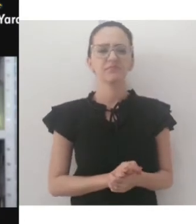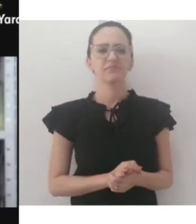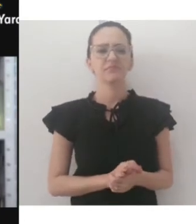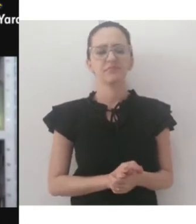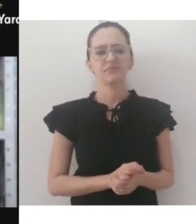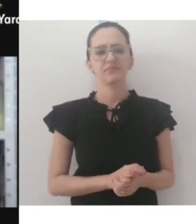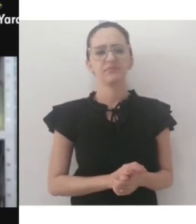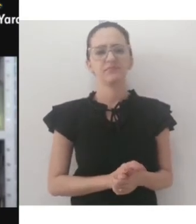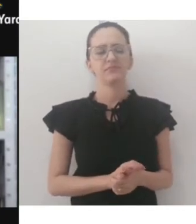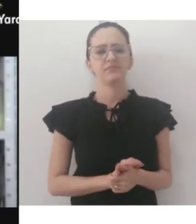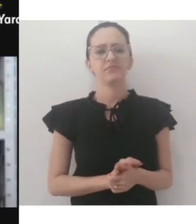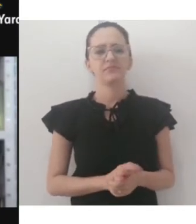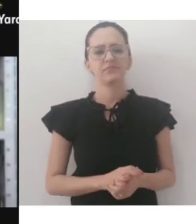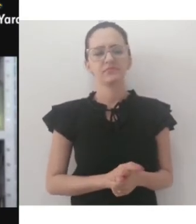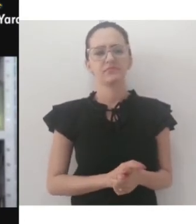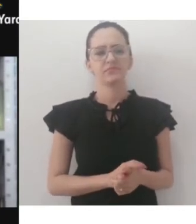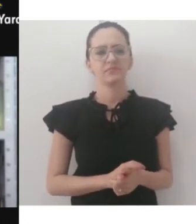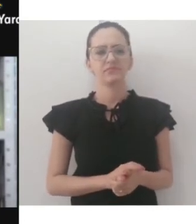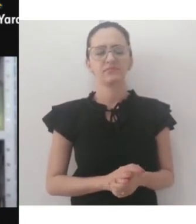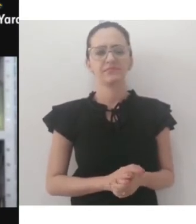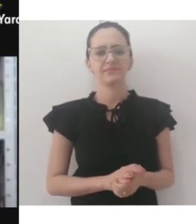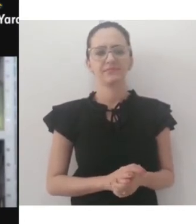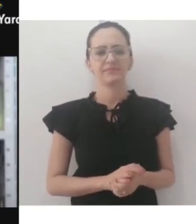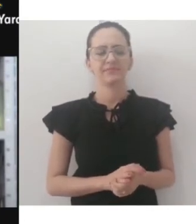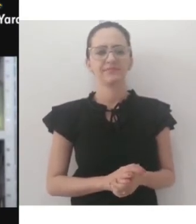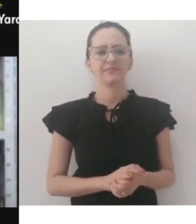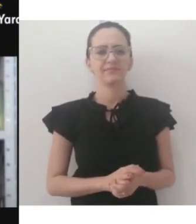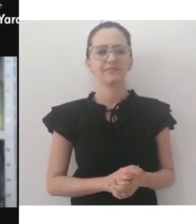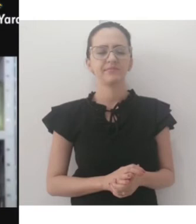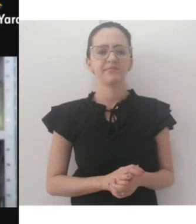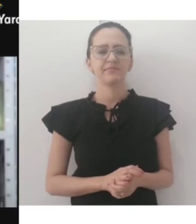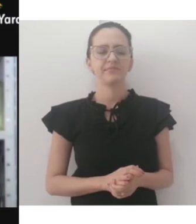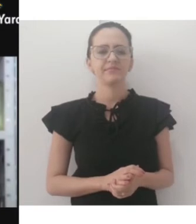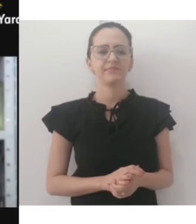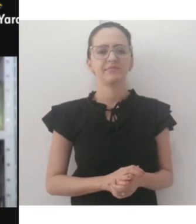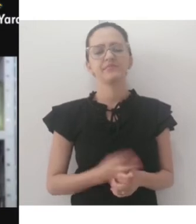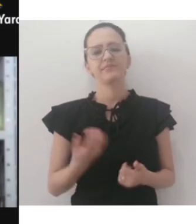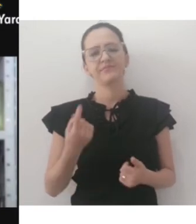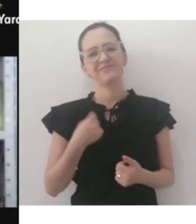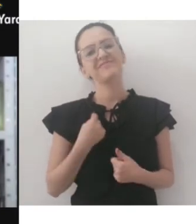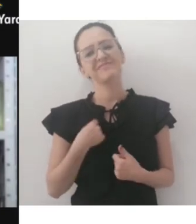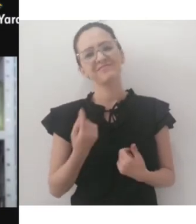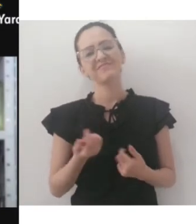Concordo plenamente. Esse meu caso foi um caso em específico que eu estava